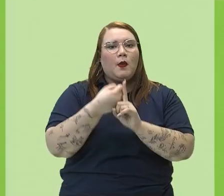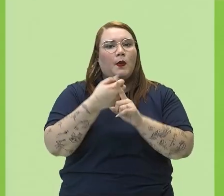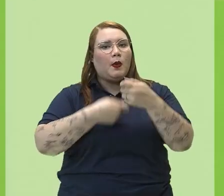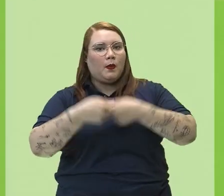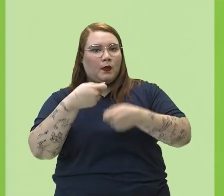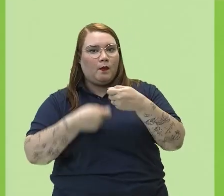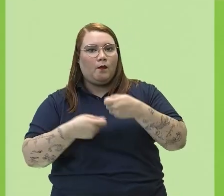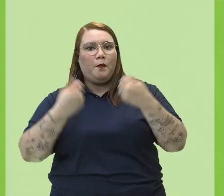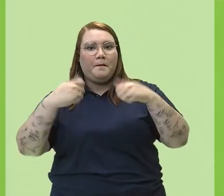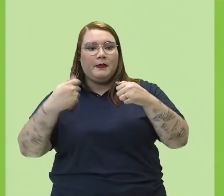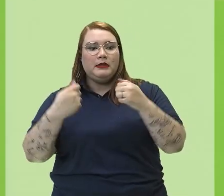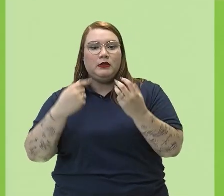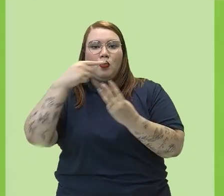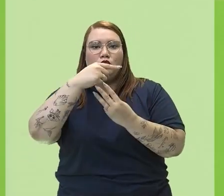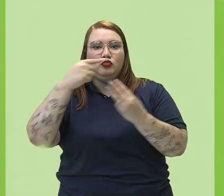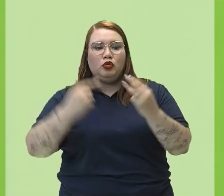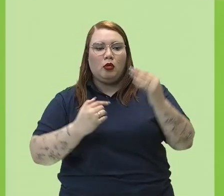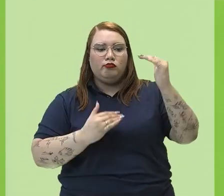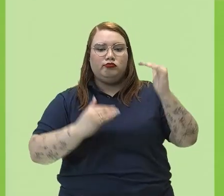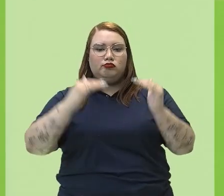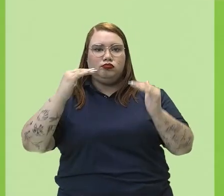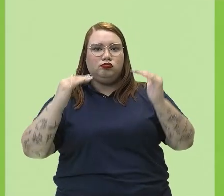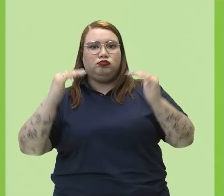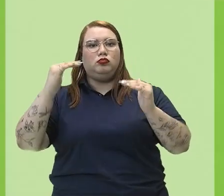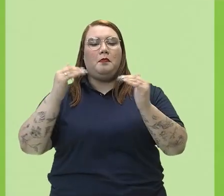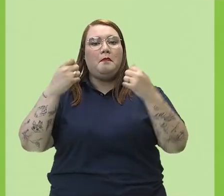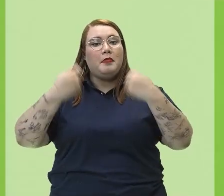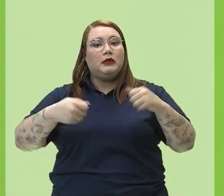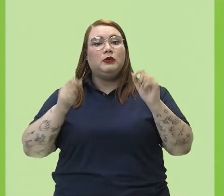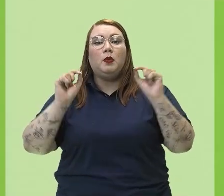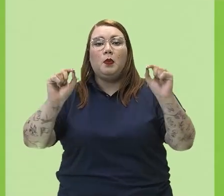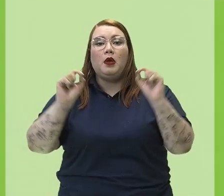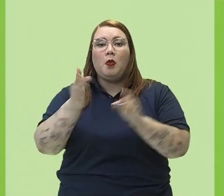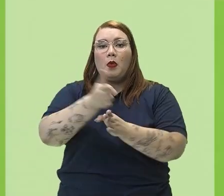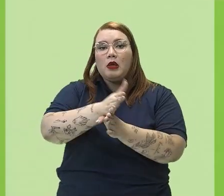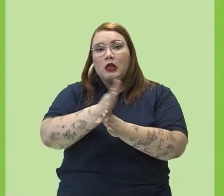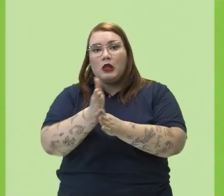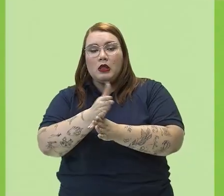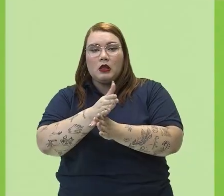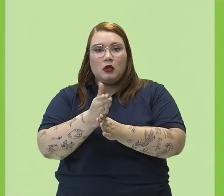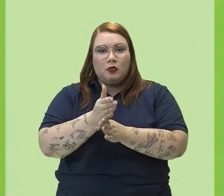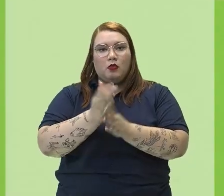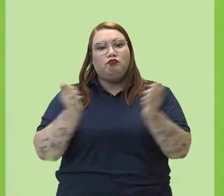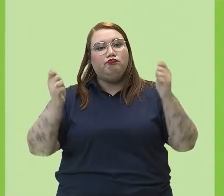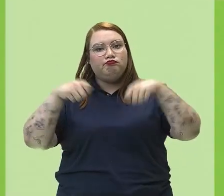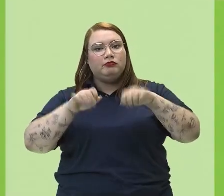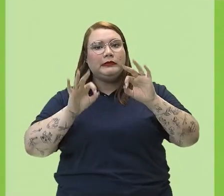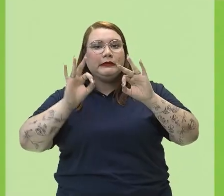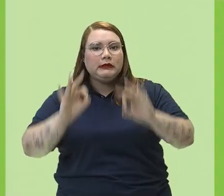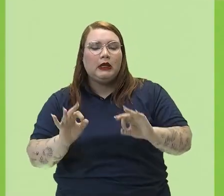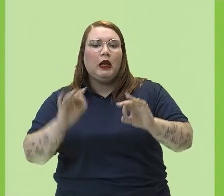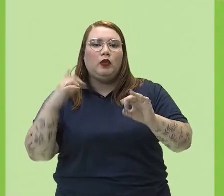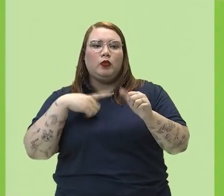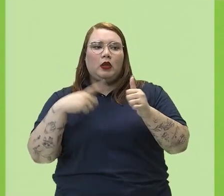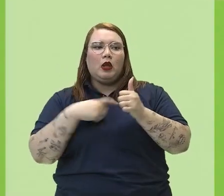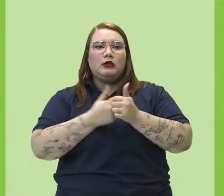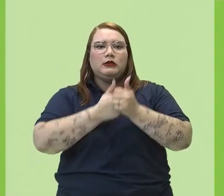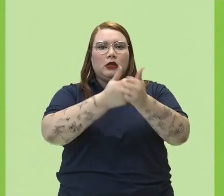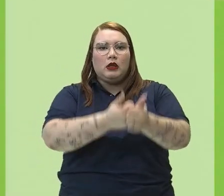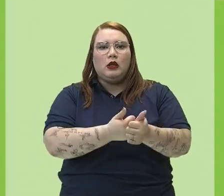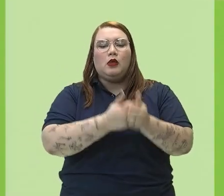ali desses pilares para que de fato aconteça um desenvolvimento sustentável, tá certo? É necessário ali